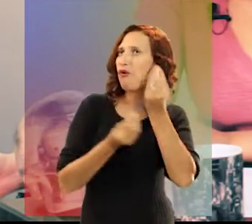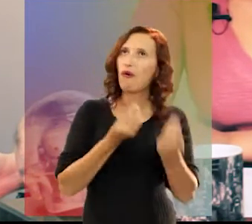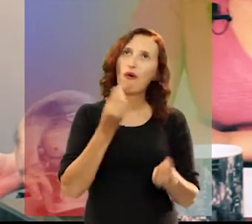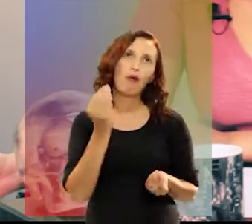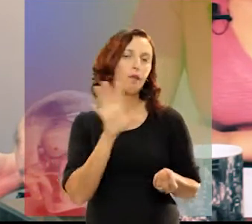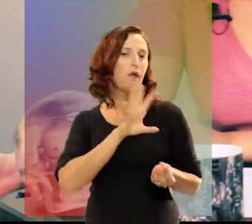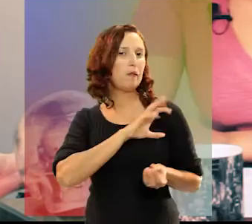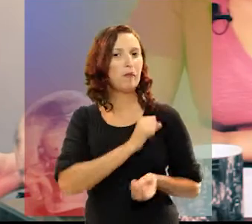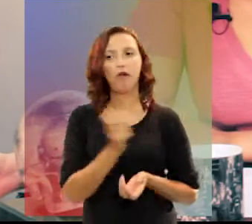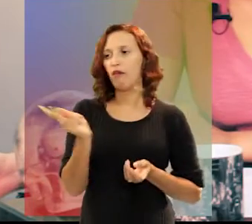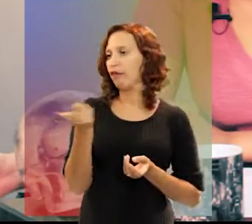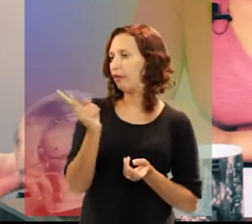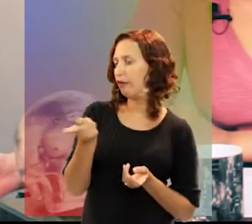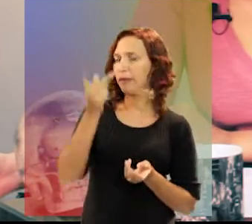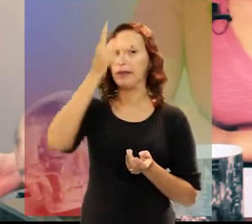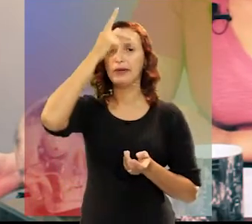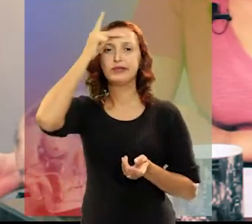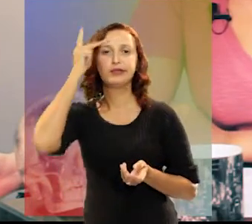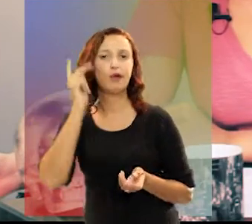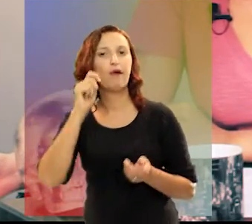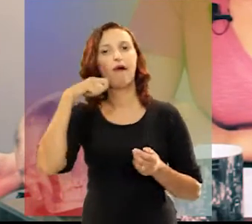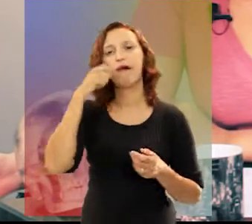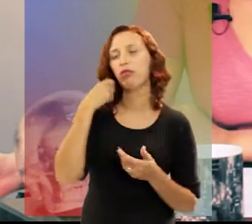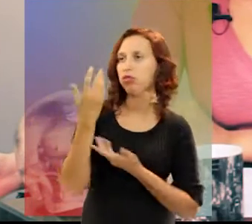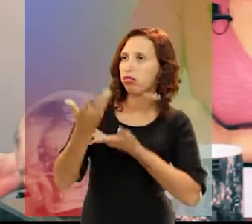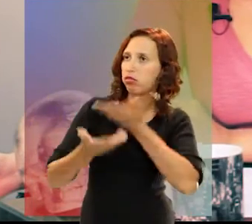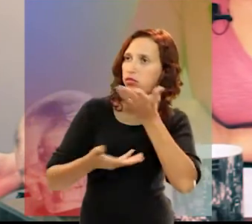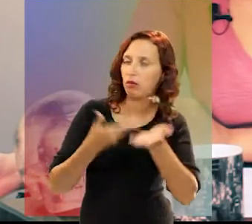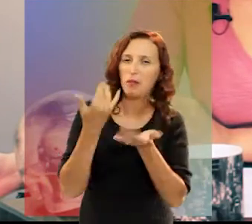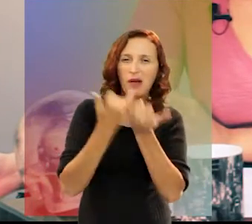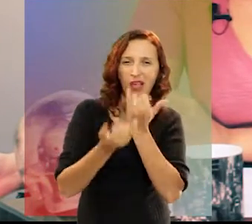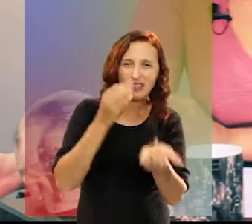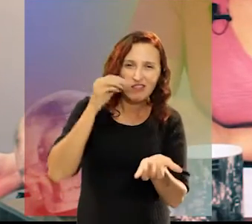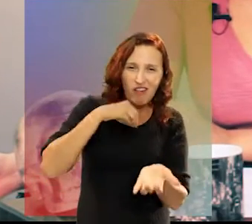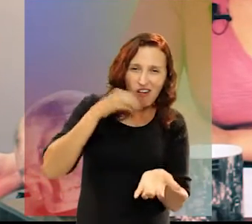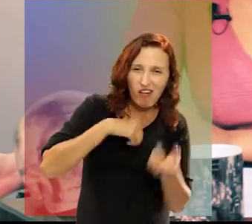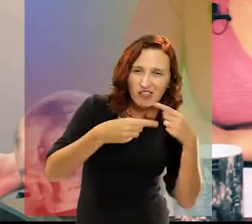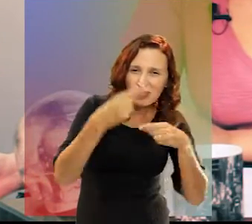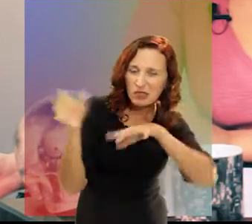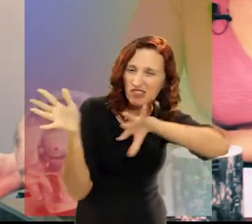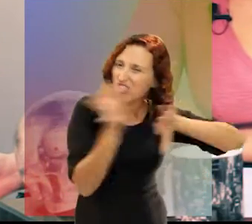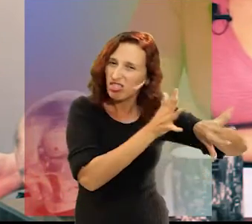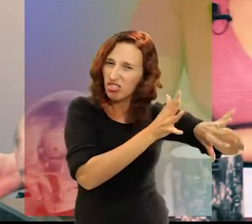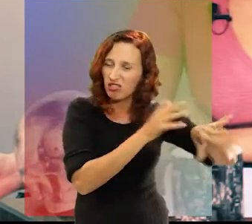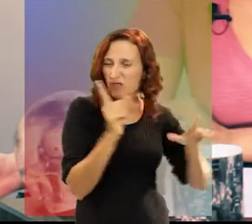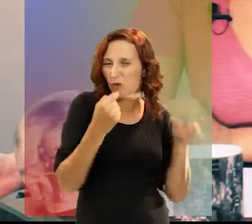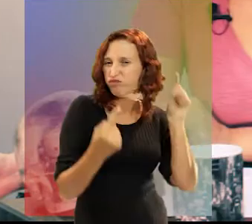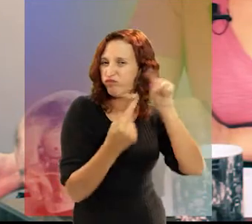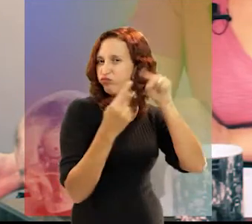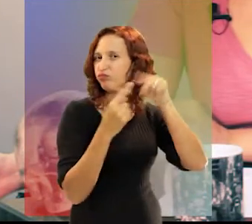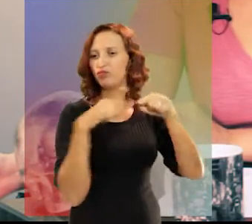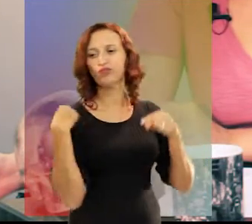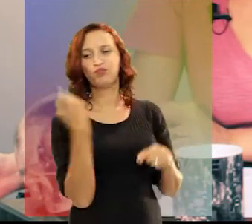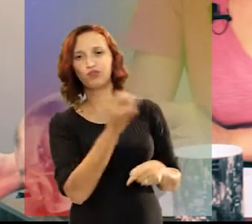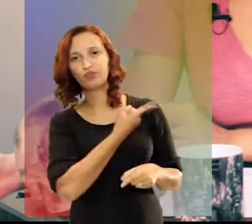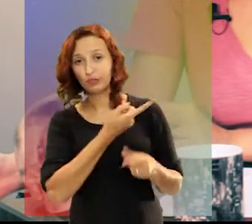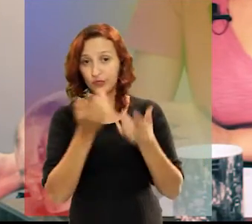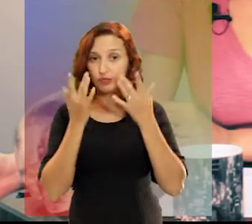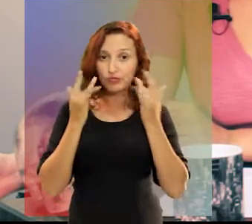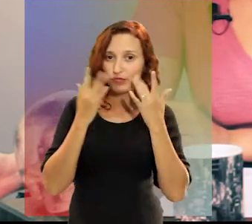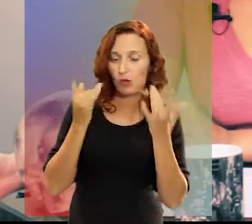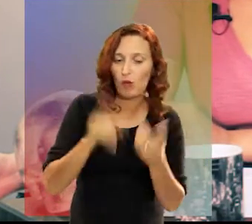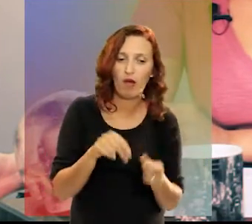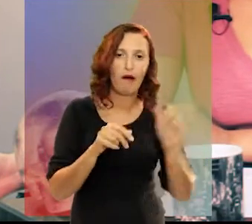perspectiva do amor entre os dois personagens, que dá uma enfraquecida um pouco no discurso, mas a gente não vai se ater a essas questões, até porque a gente não tá aqui